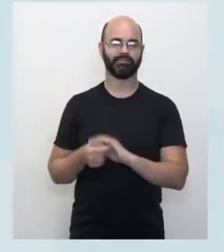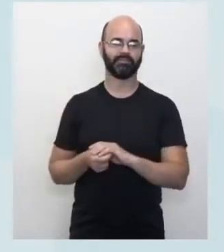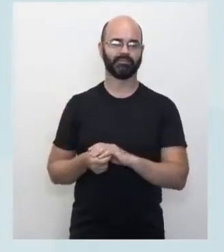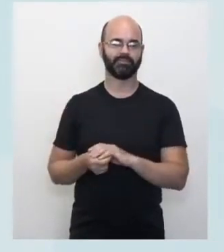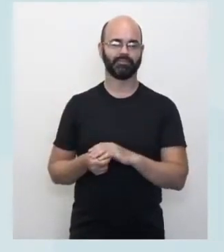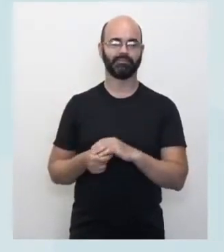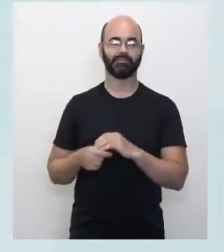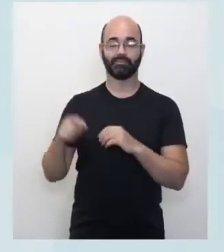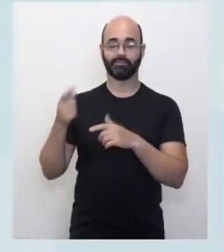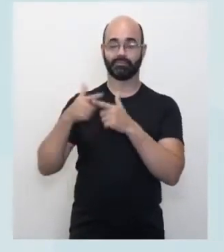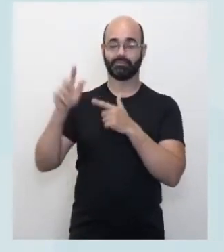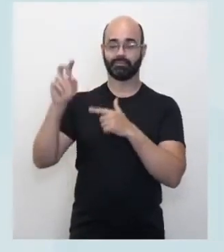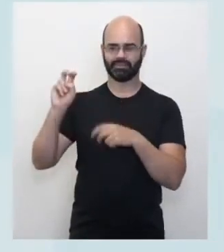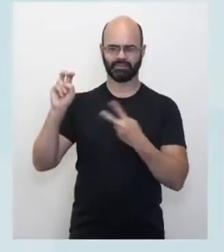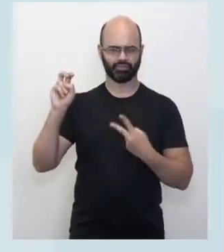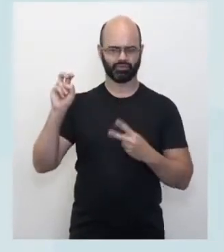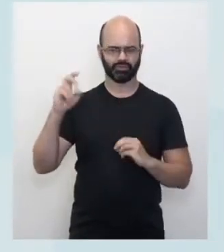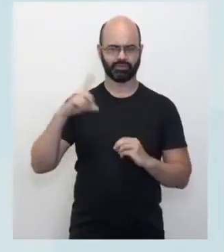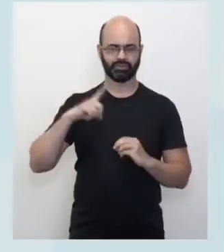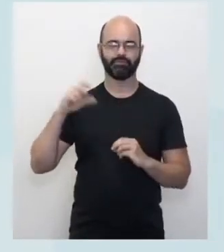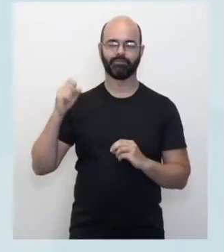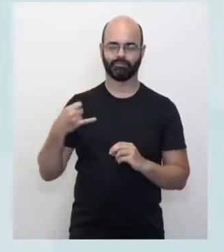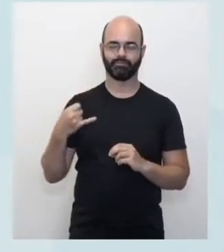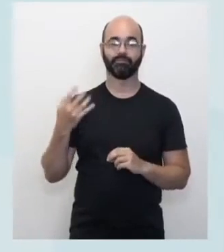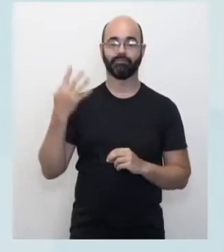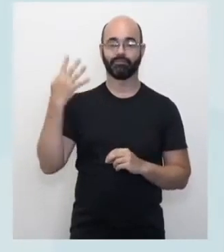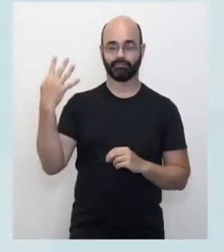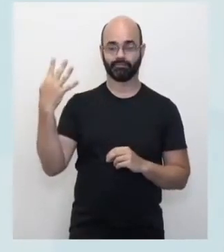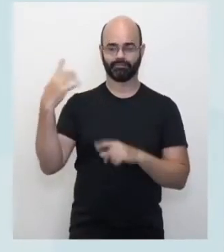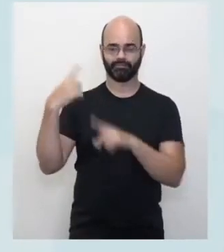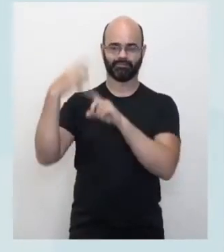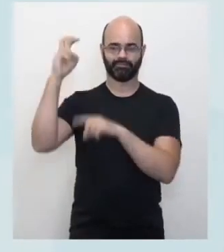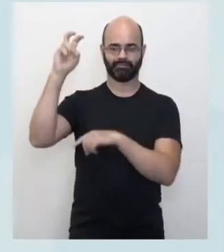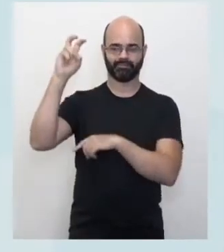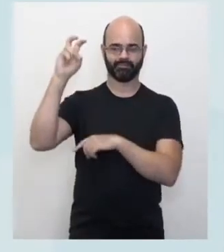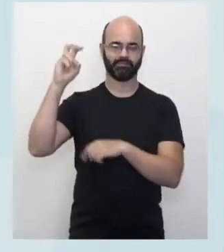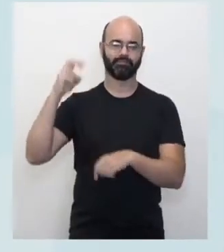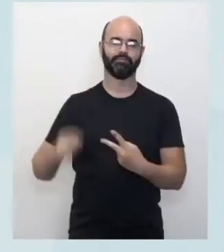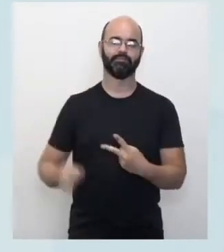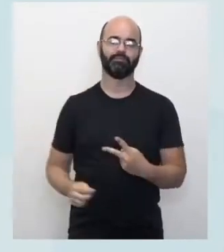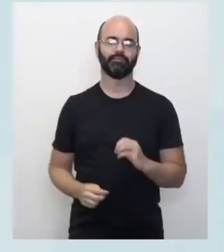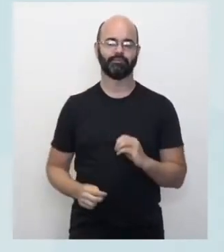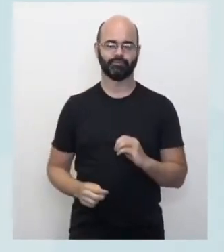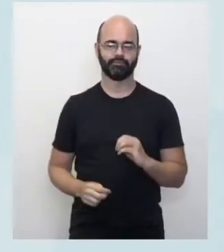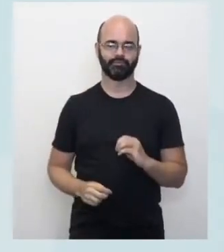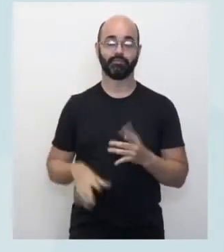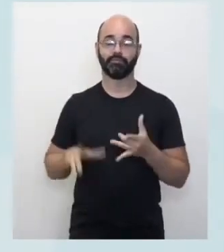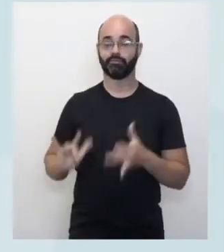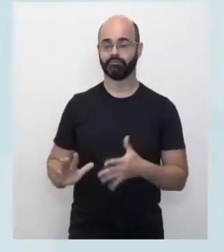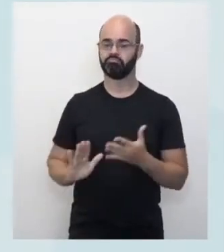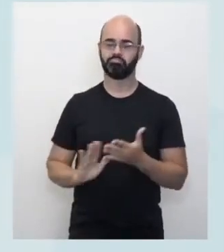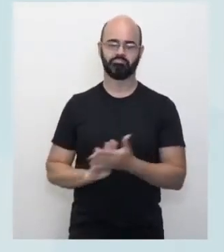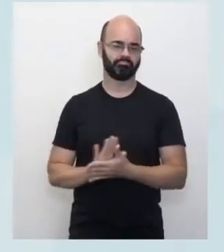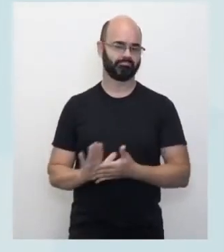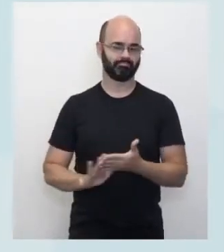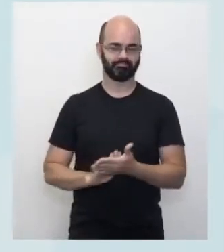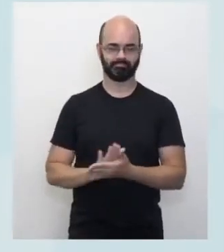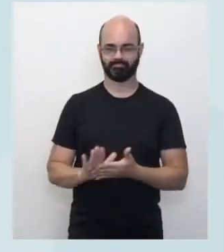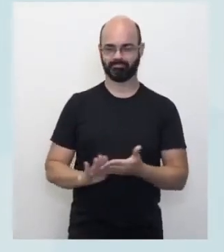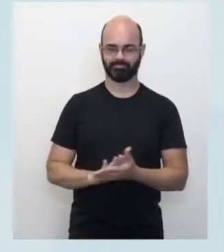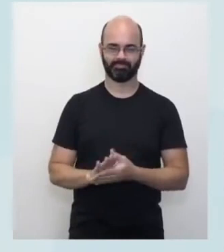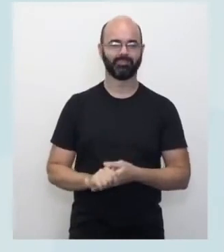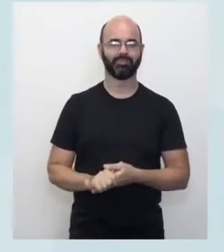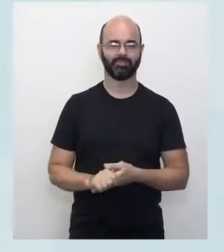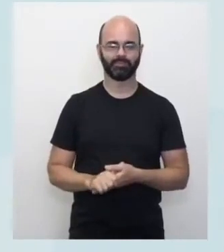5 tem 20? Tem. 4 vezes 5, 20. e não sobra nada. Então, o valor da